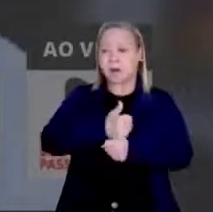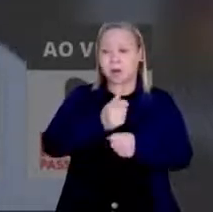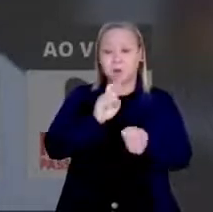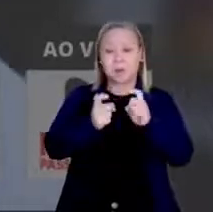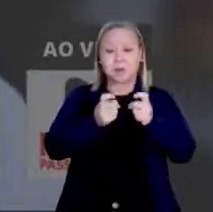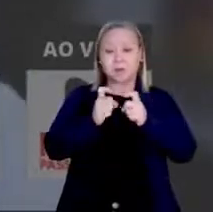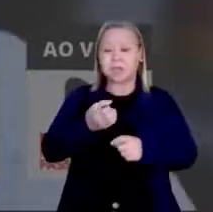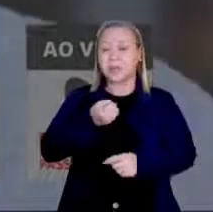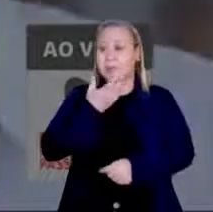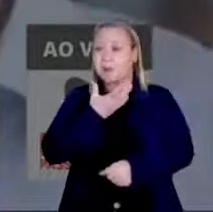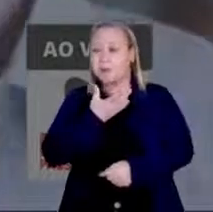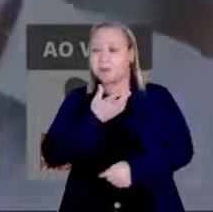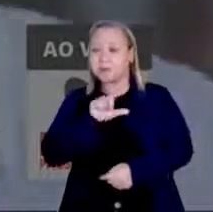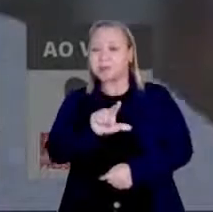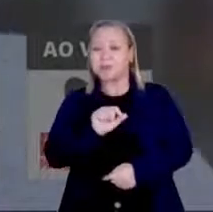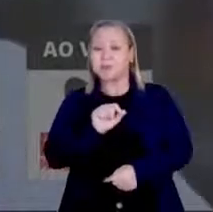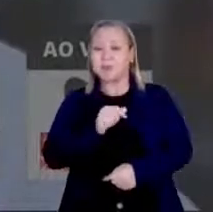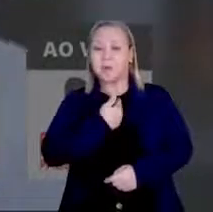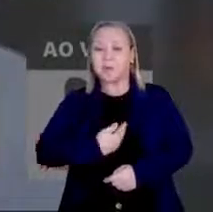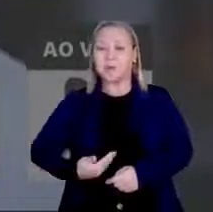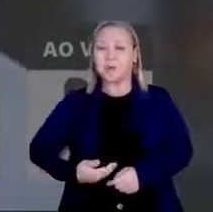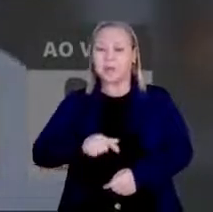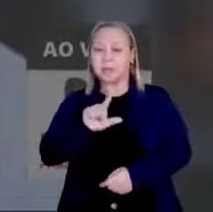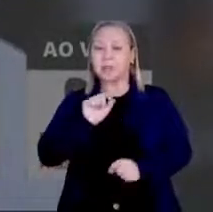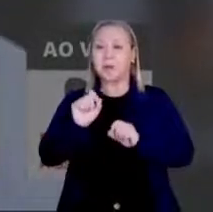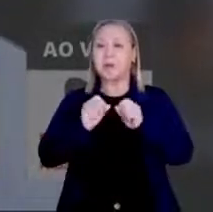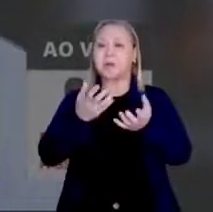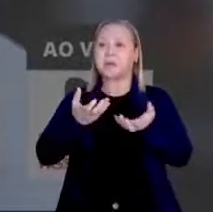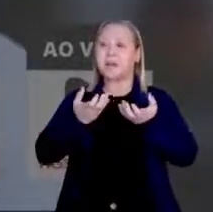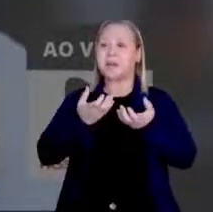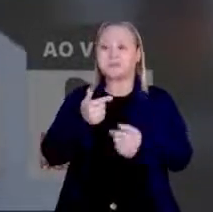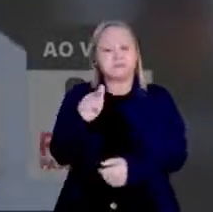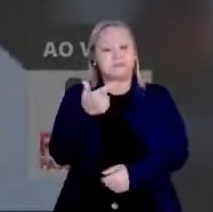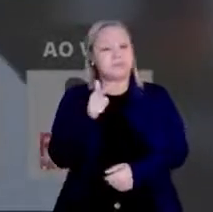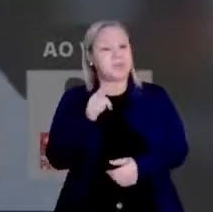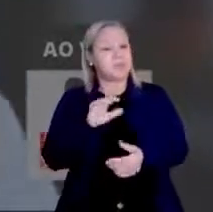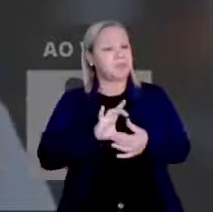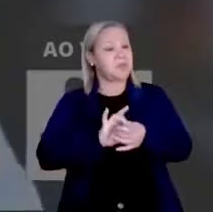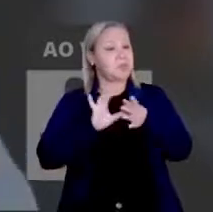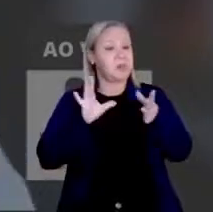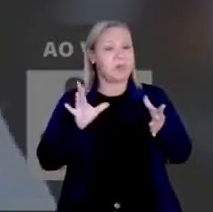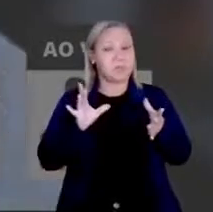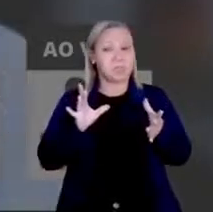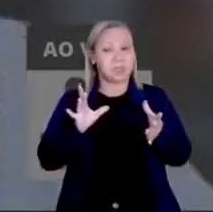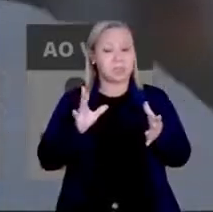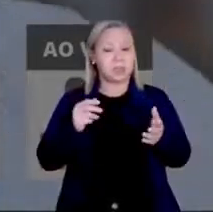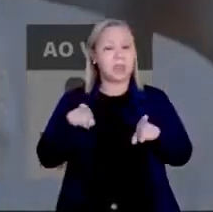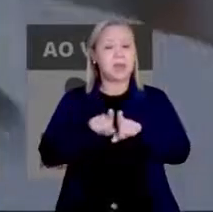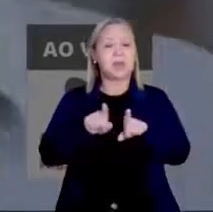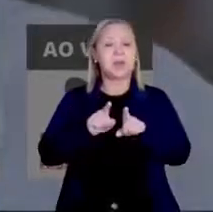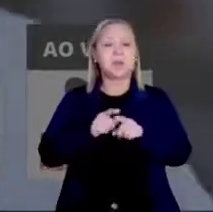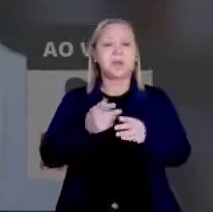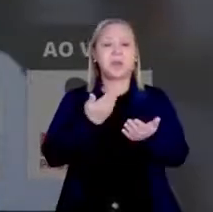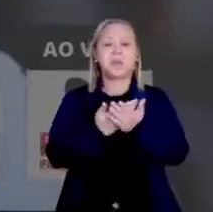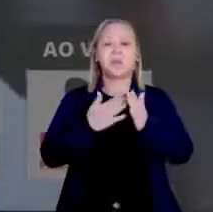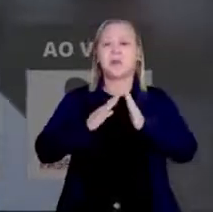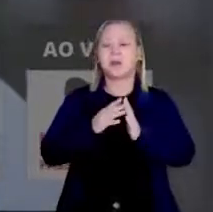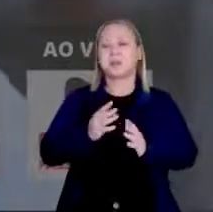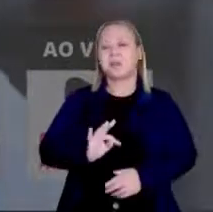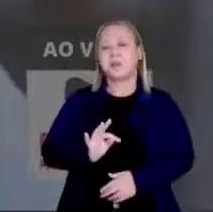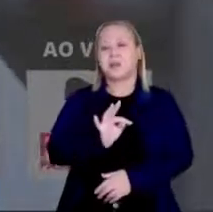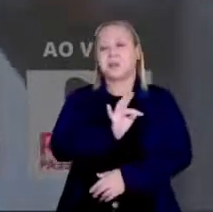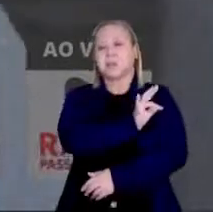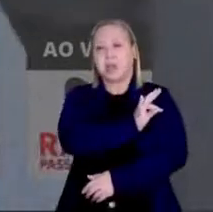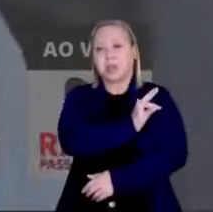lugar, você pergunta se tem vaga, as pessoas já falam que não tem. Se as pessoas perguntam e você fala que não tem diploma, ninguém te